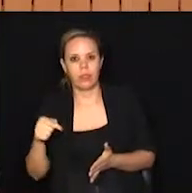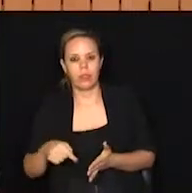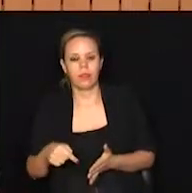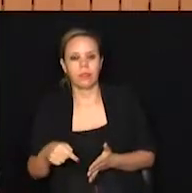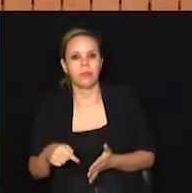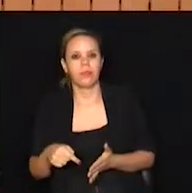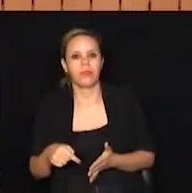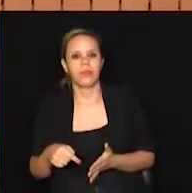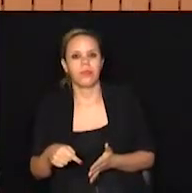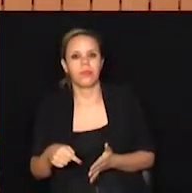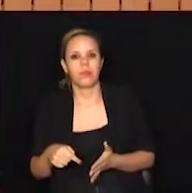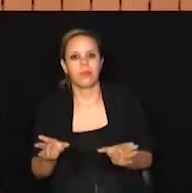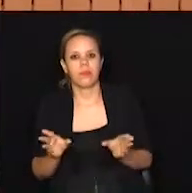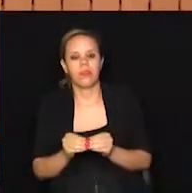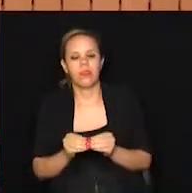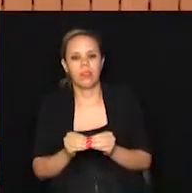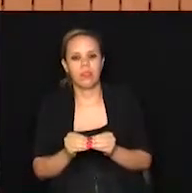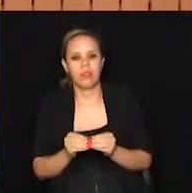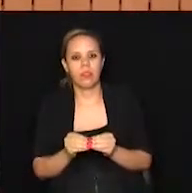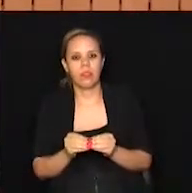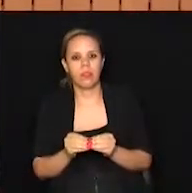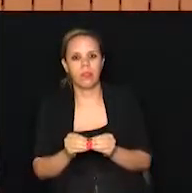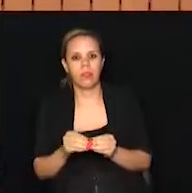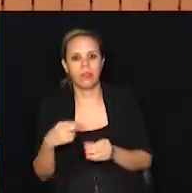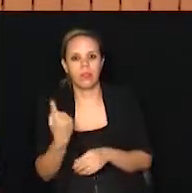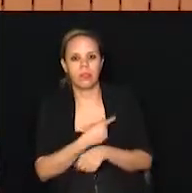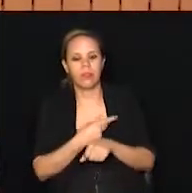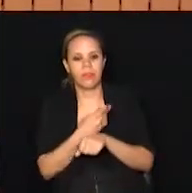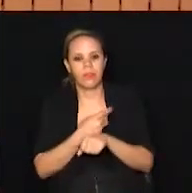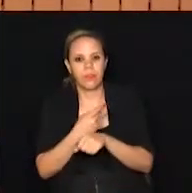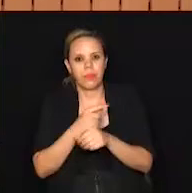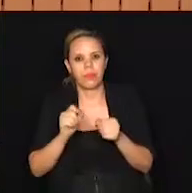Eu acho que nós não vamos conseguir, então, ouvir o Renato.